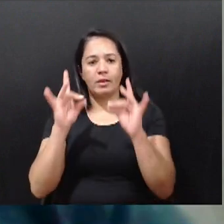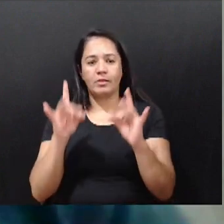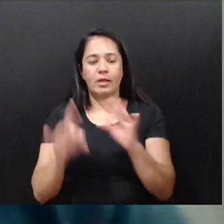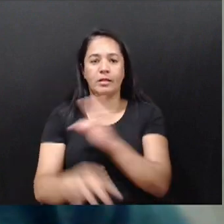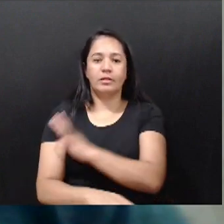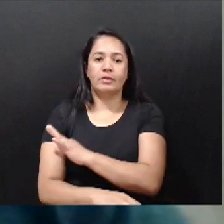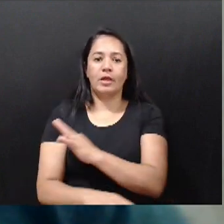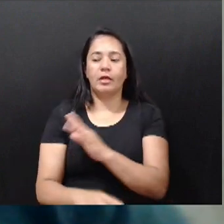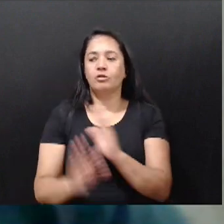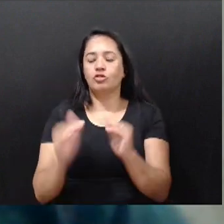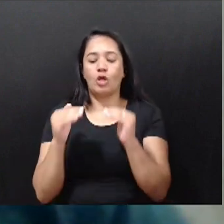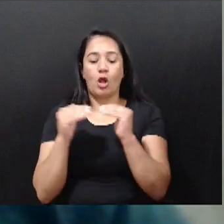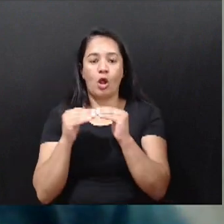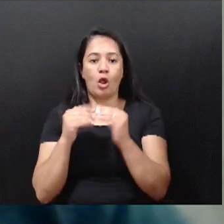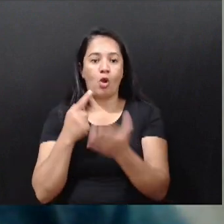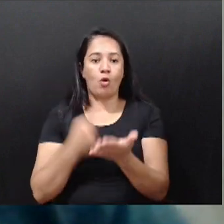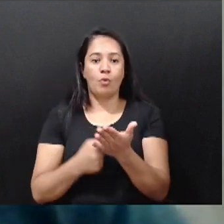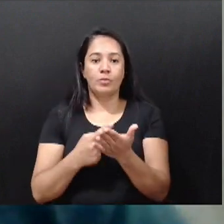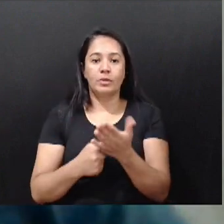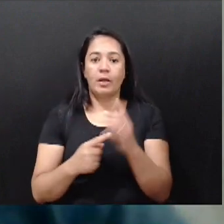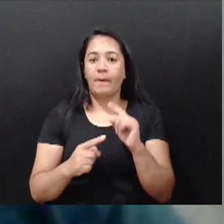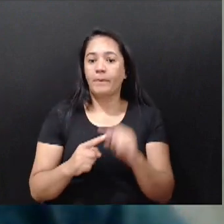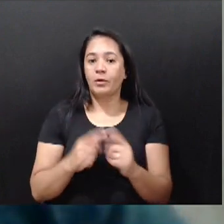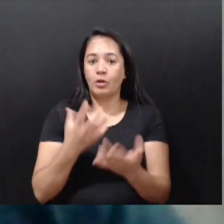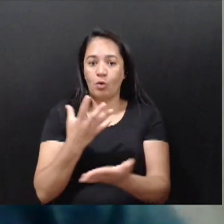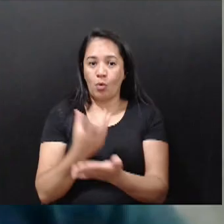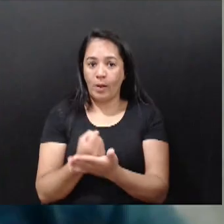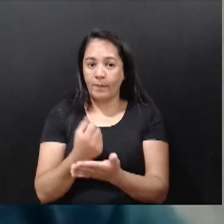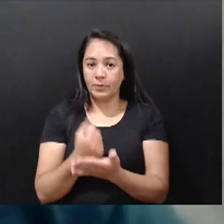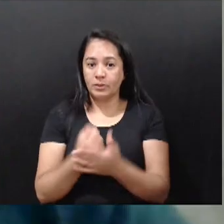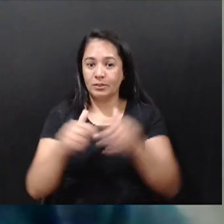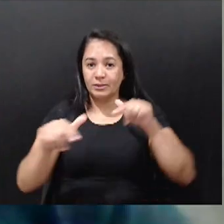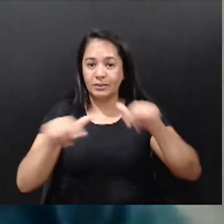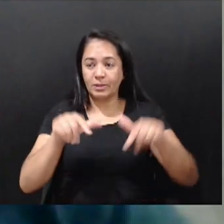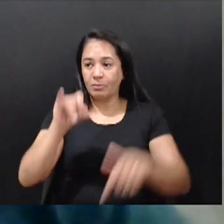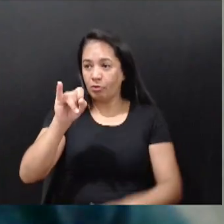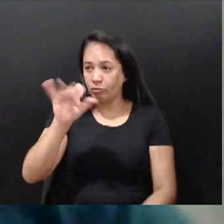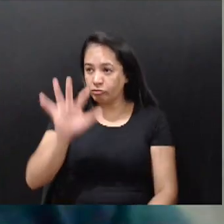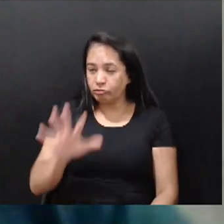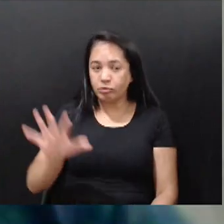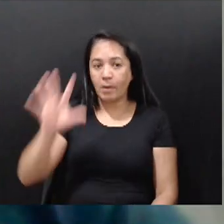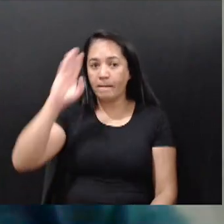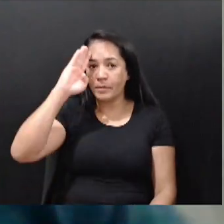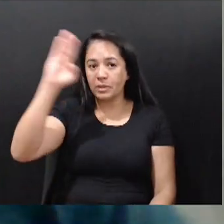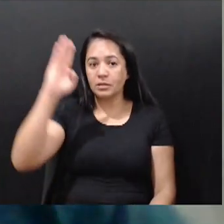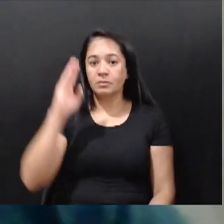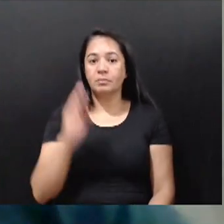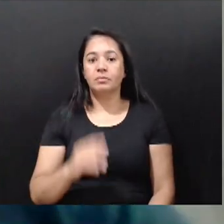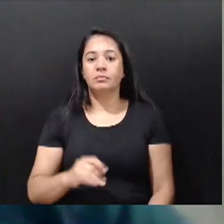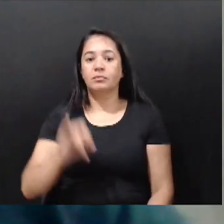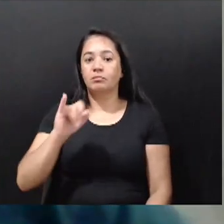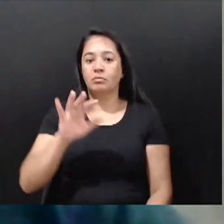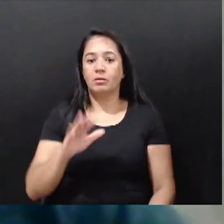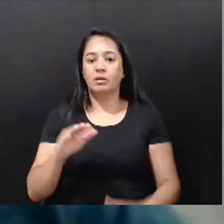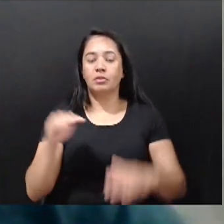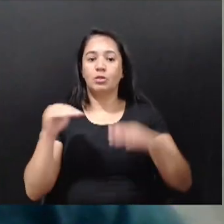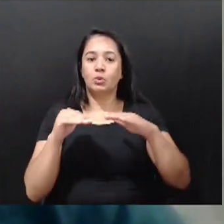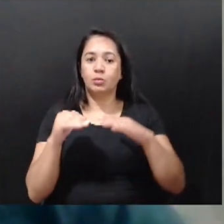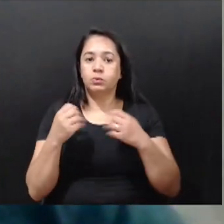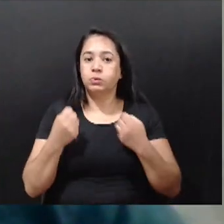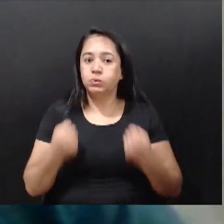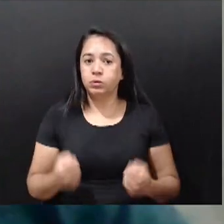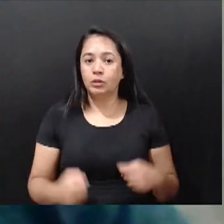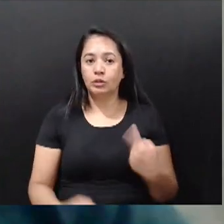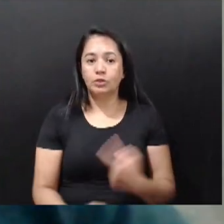porque uma vez que o aplicativo ele vai trabalhar com imagens, principalmente, né? Imagens são arquivos pesados, então a gente só precisa acertar essa questão